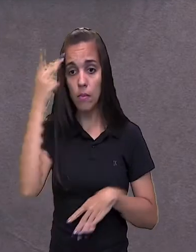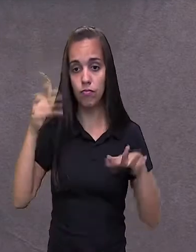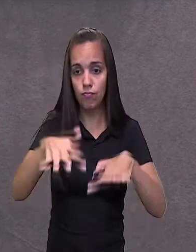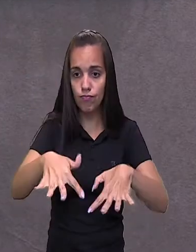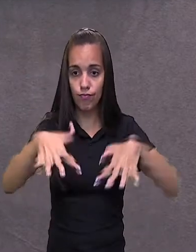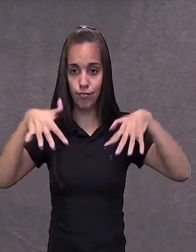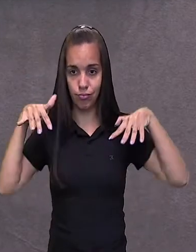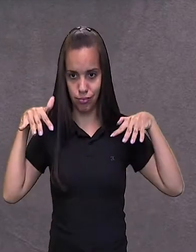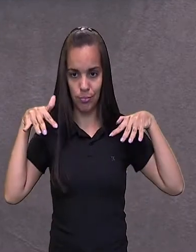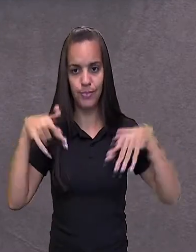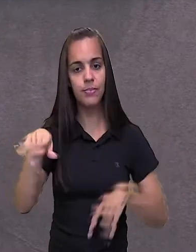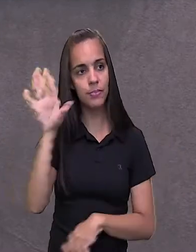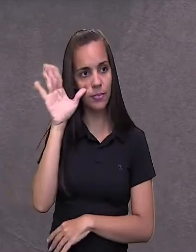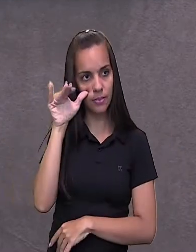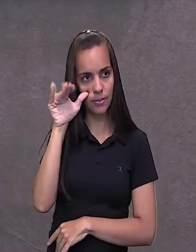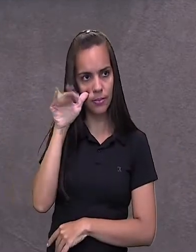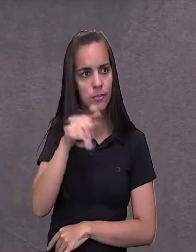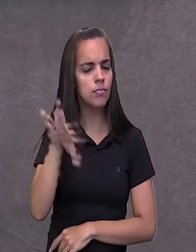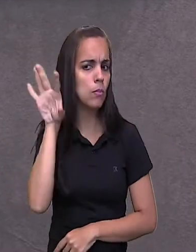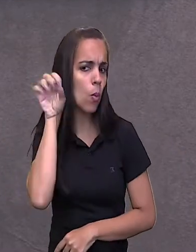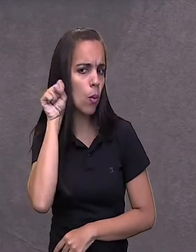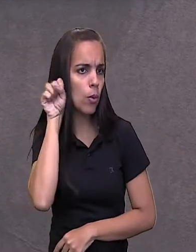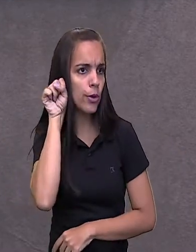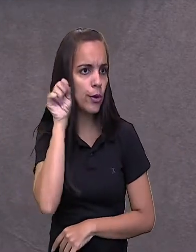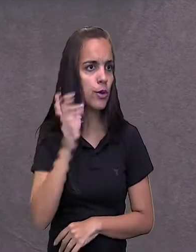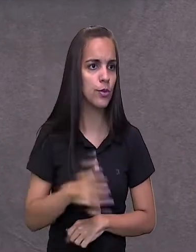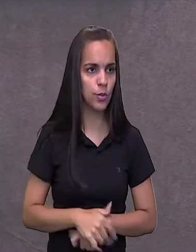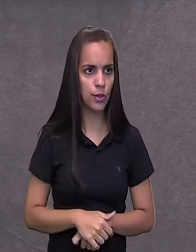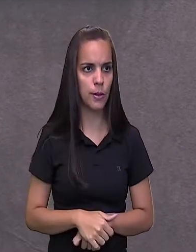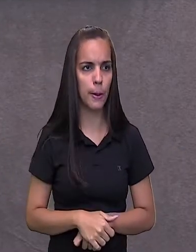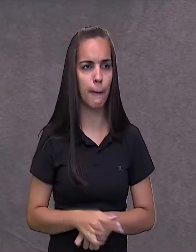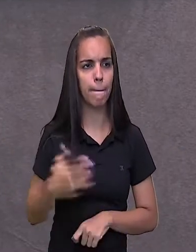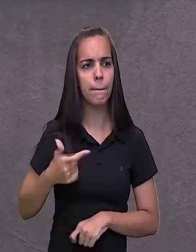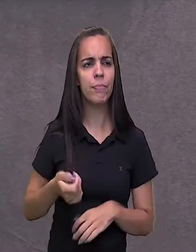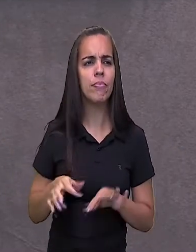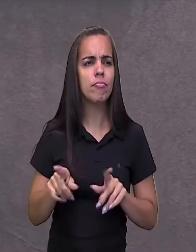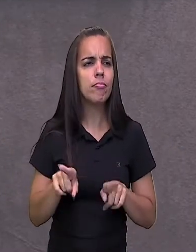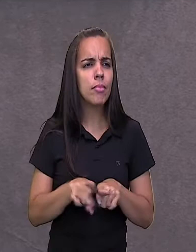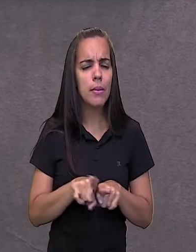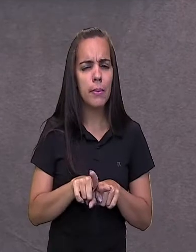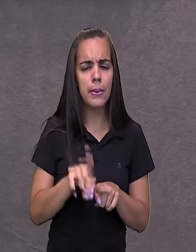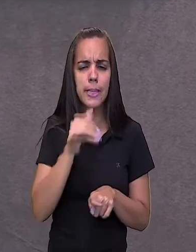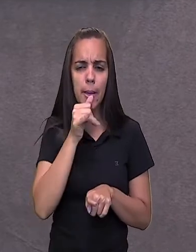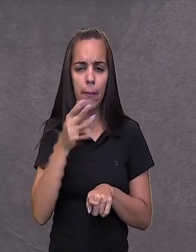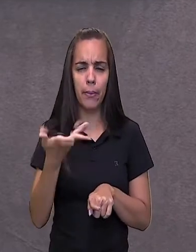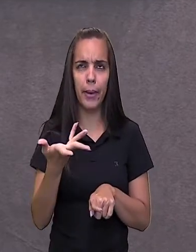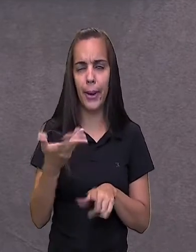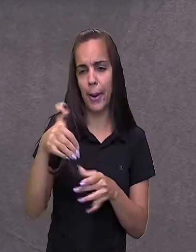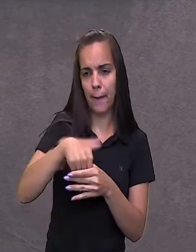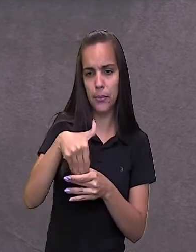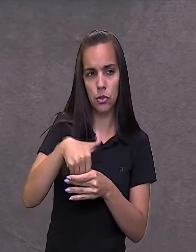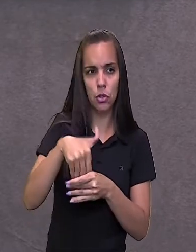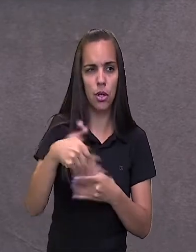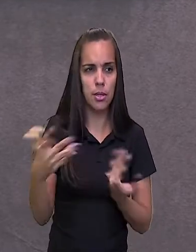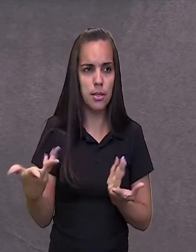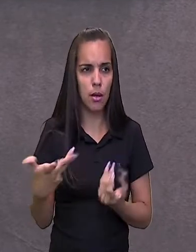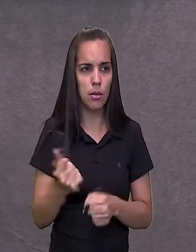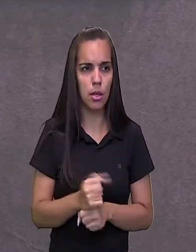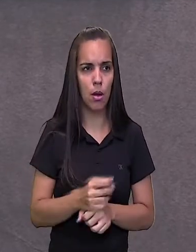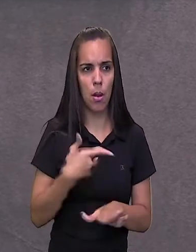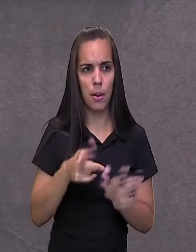precisamos entender que, por norma, alguns meses antes, né, das eleições para cargos aí políticos,